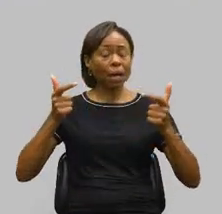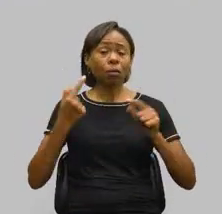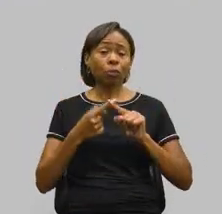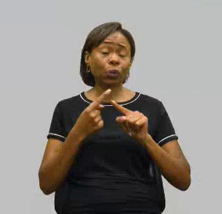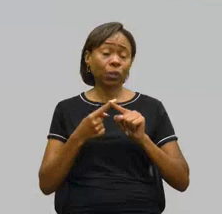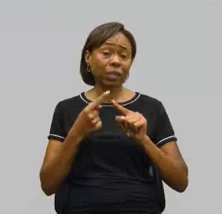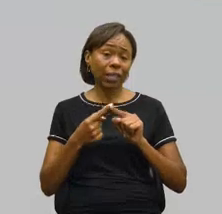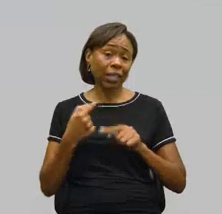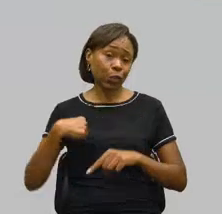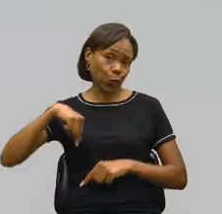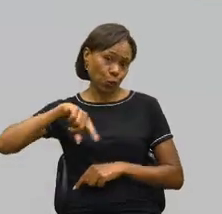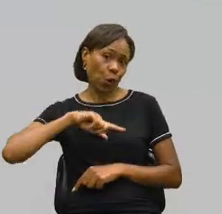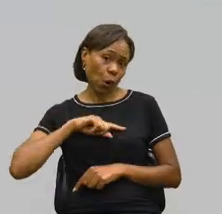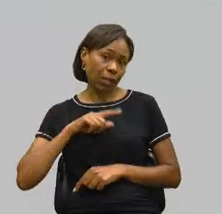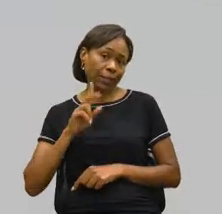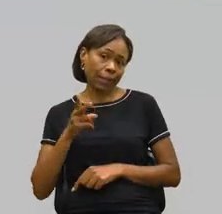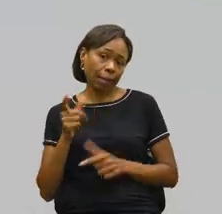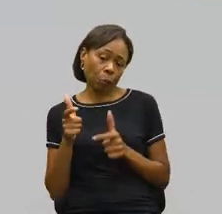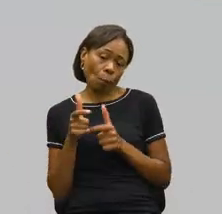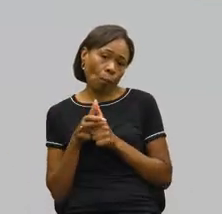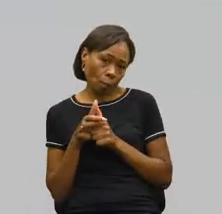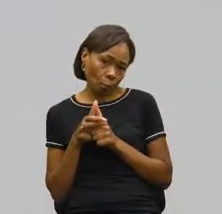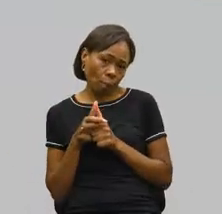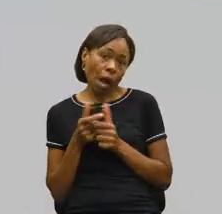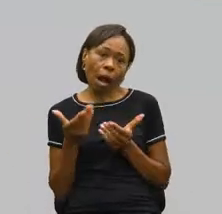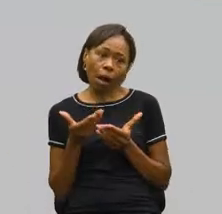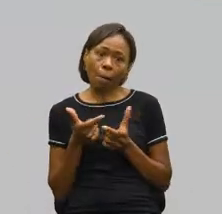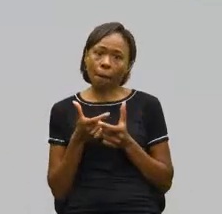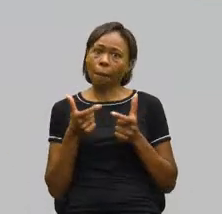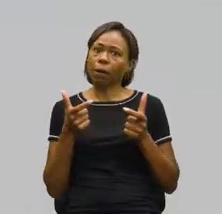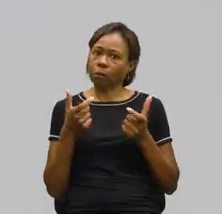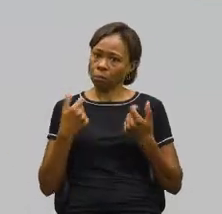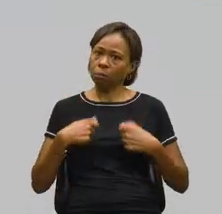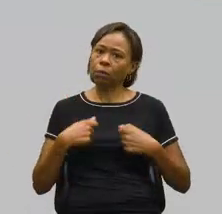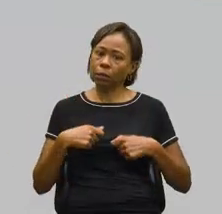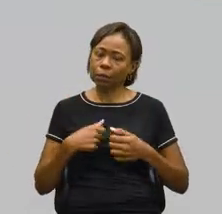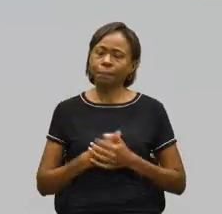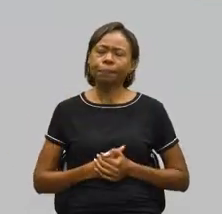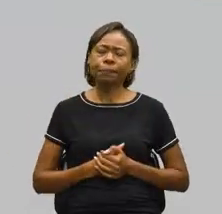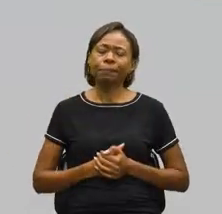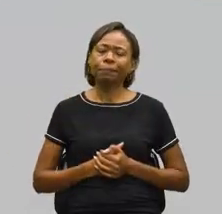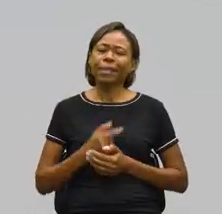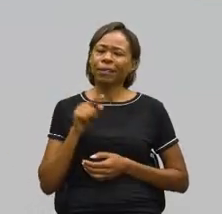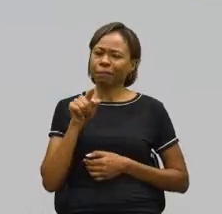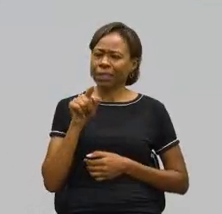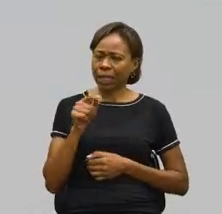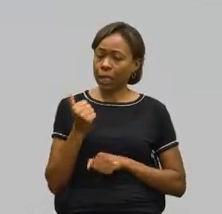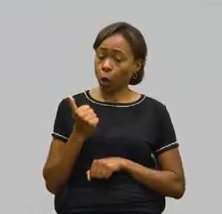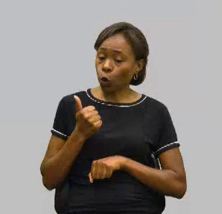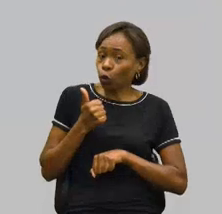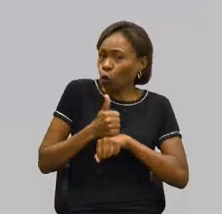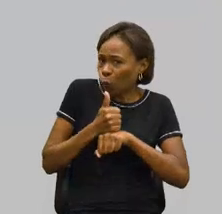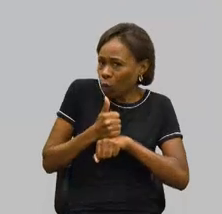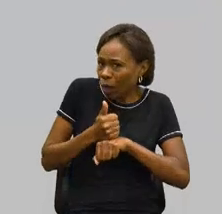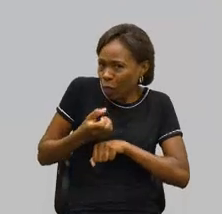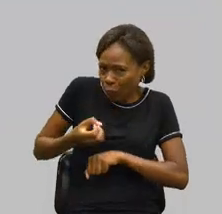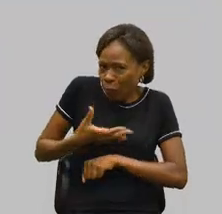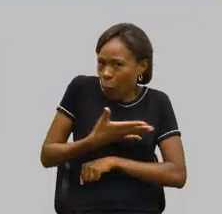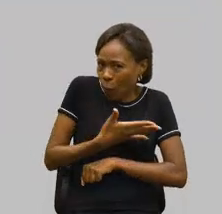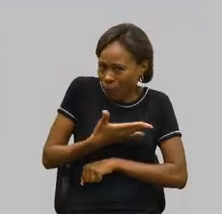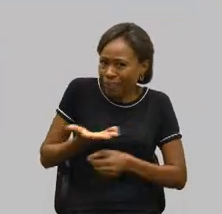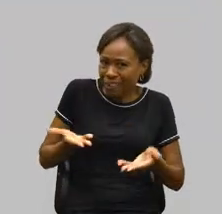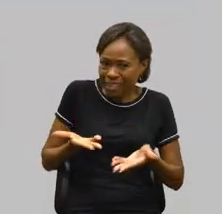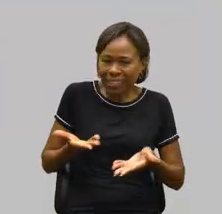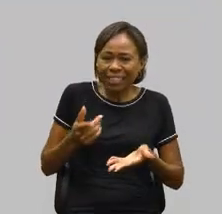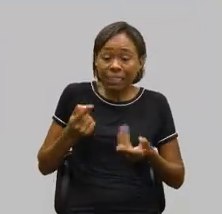eh minoritário nesses lugares eh eu sei que você tá chegando agora então o desafio é muito